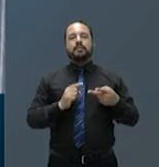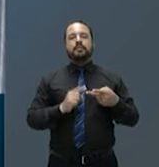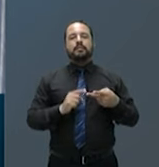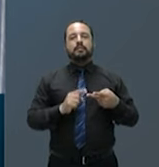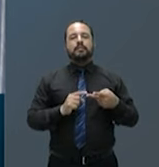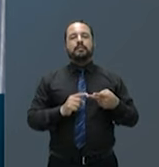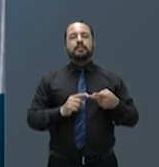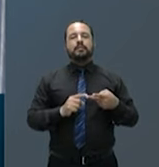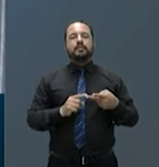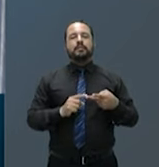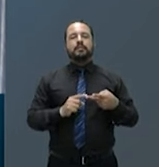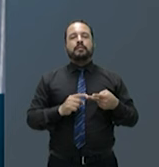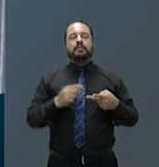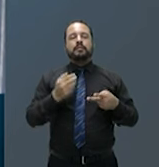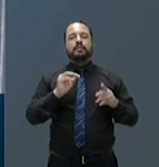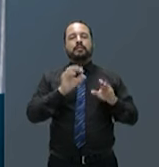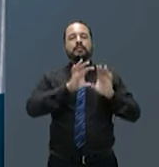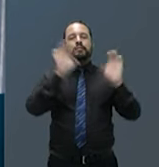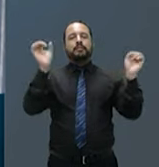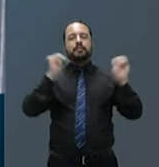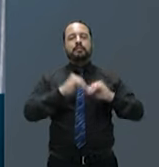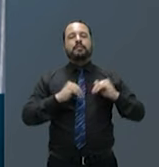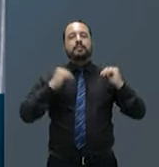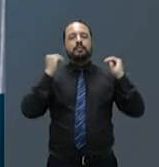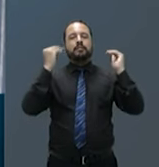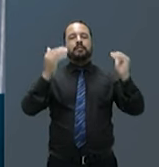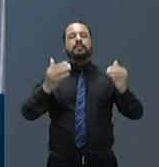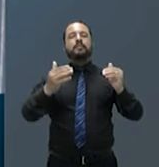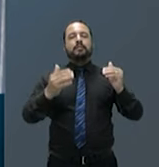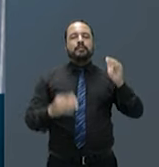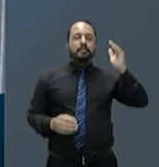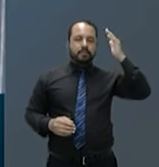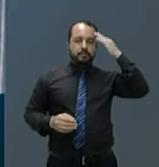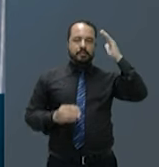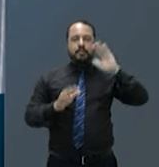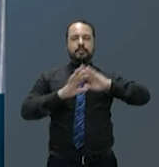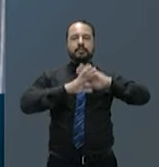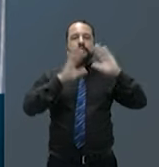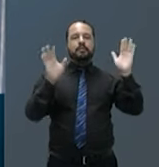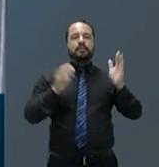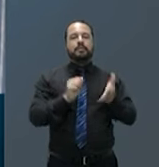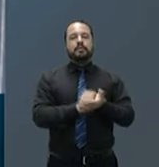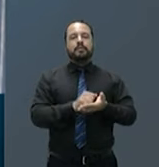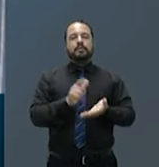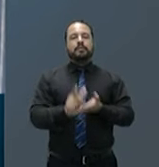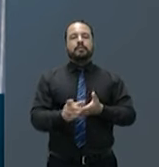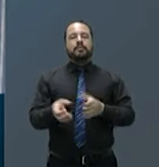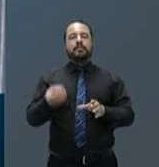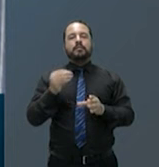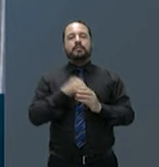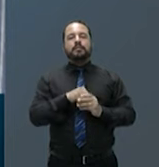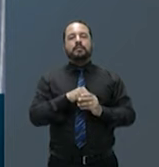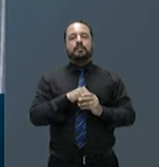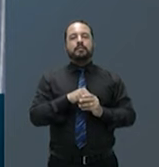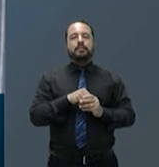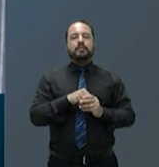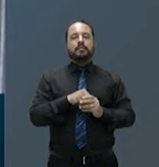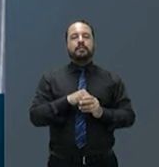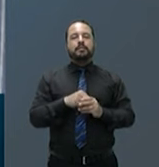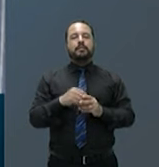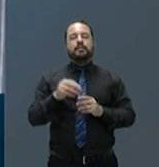vigoraria no Superior Tribunal de Justiça o entendimento firmado no agravo no ARESP